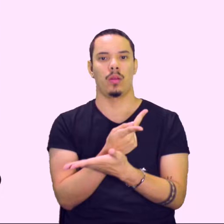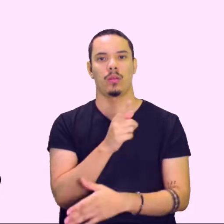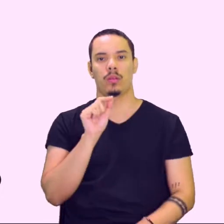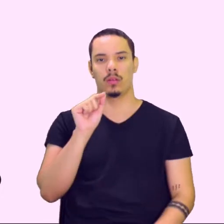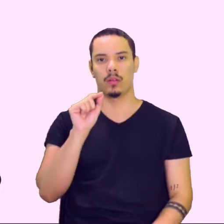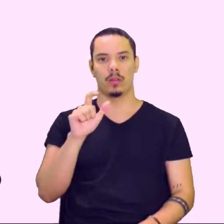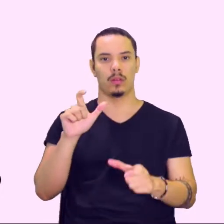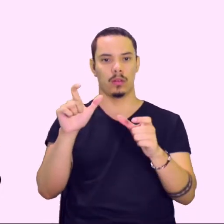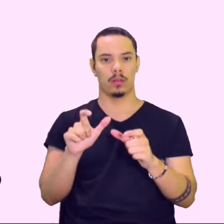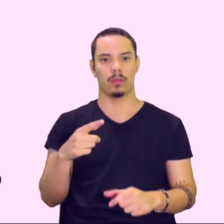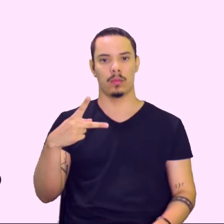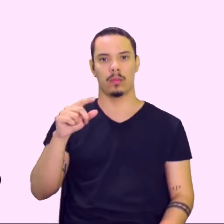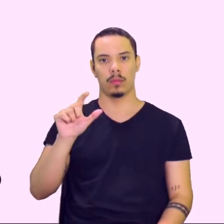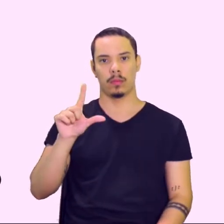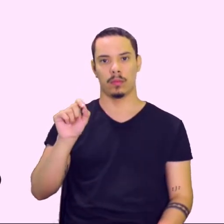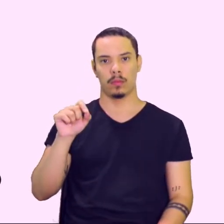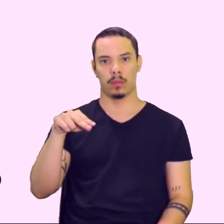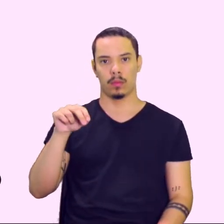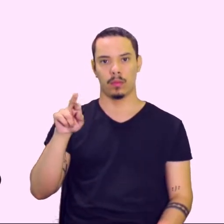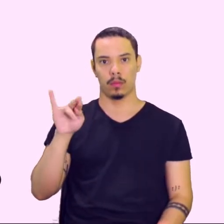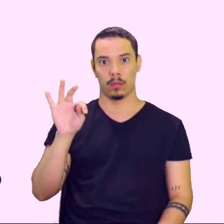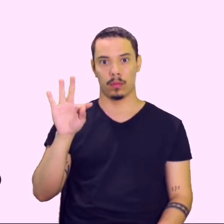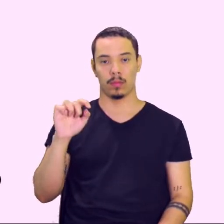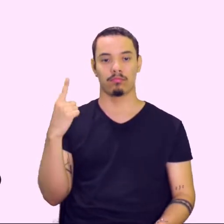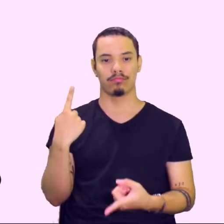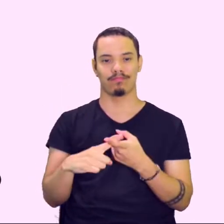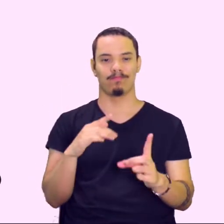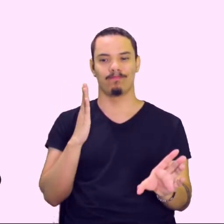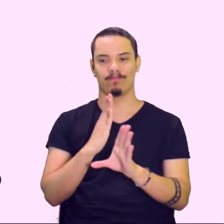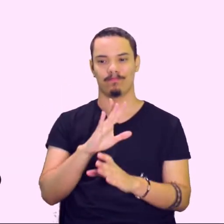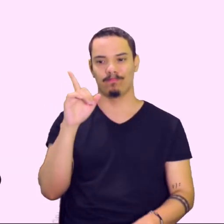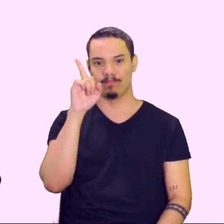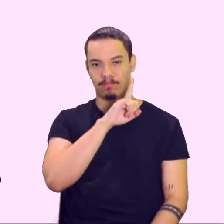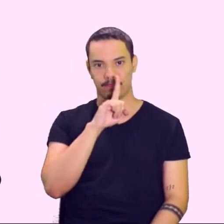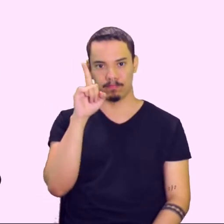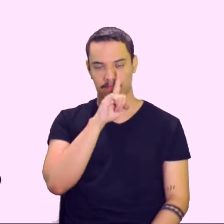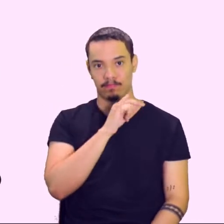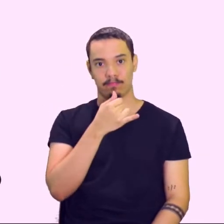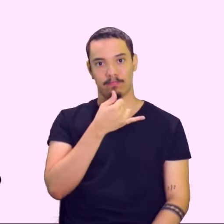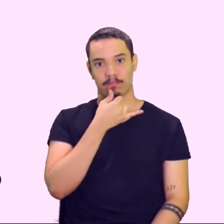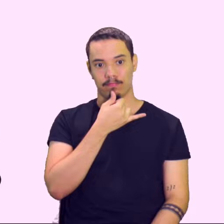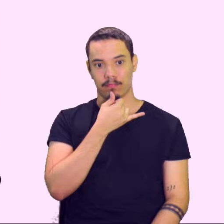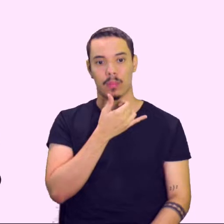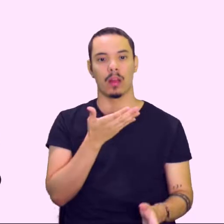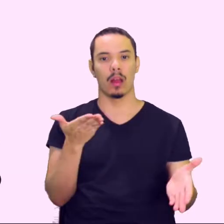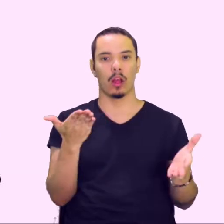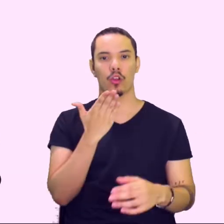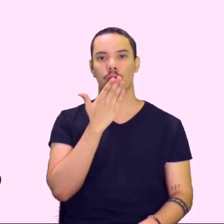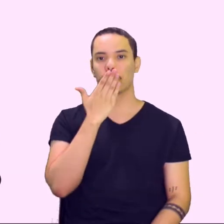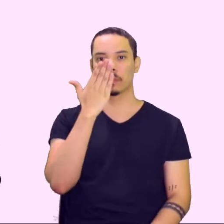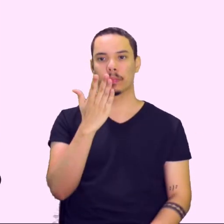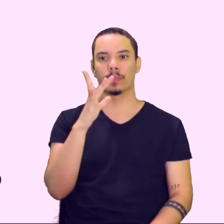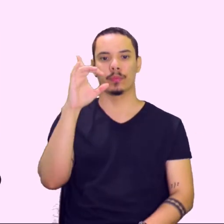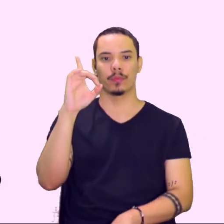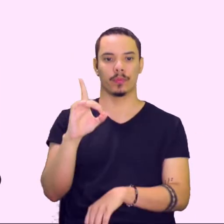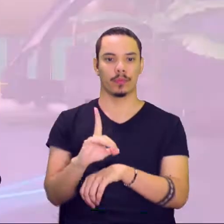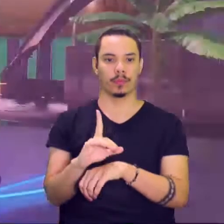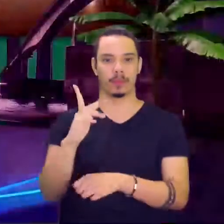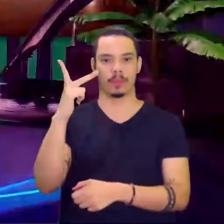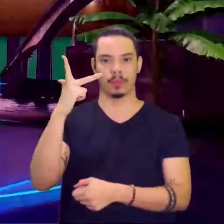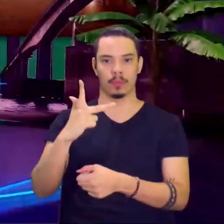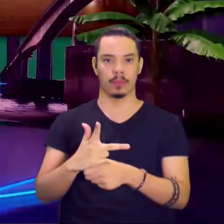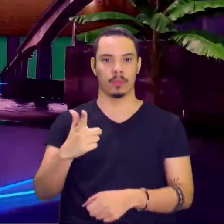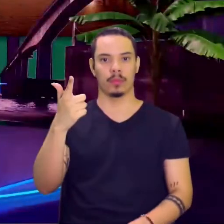Polo Noroeste, né? Por Isso. conta dessas falhas, infelizmente, né? Beleza, então agora eu vou pedir para o nosso diretor de estúdio, chega aqui de novo com a